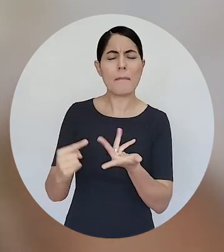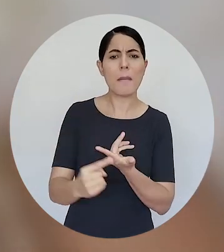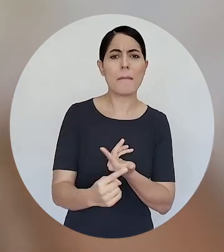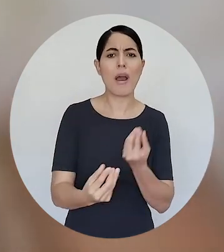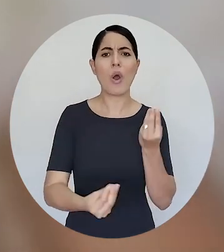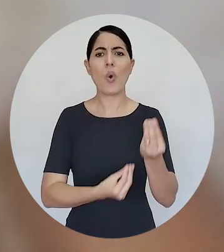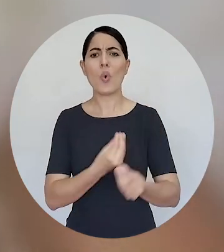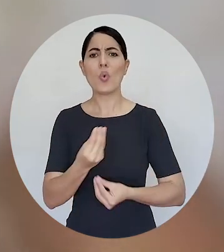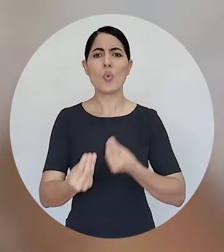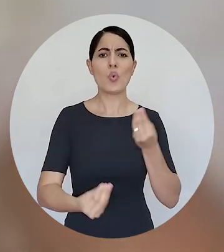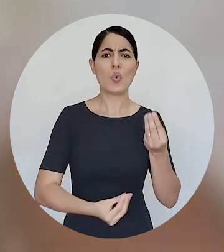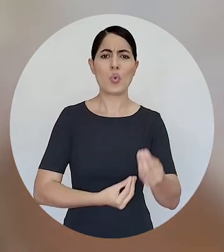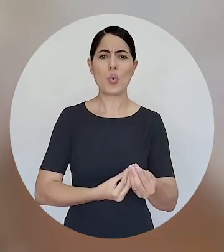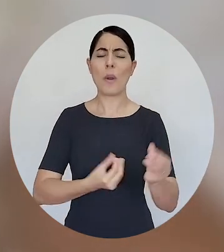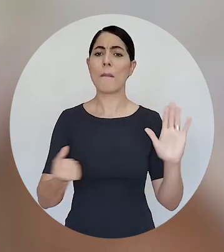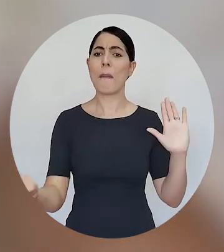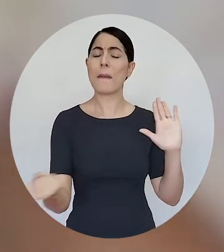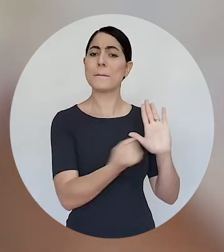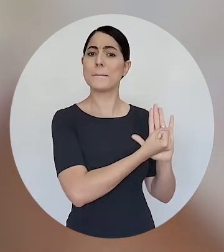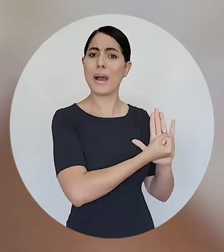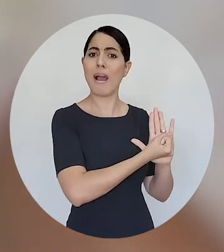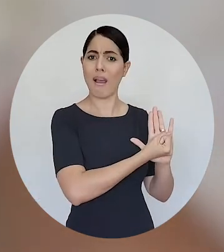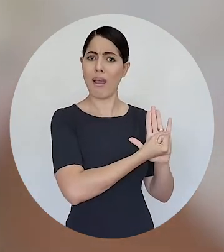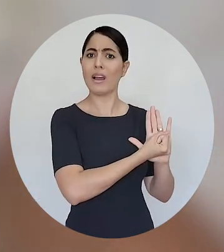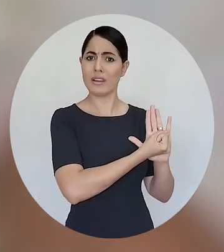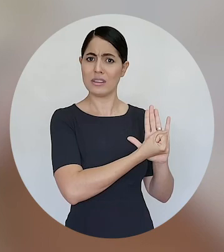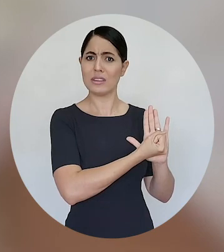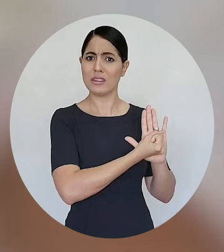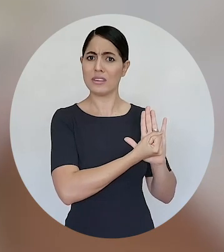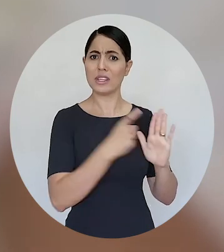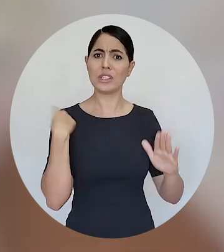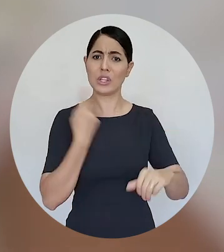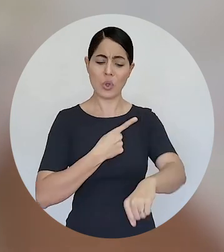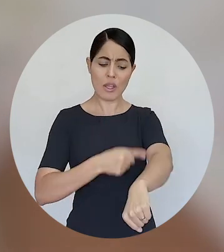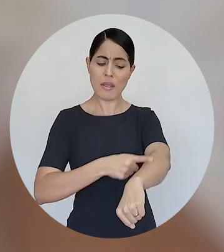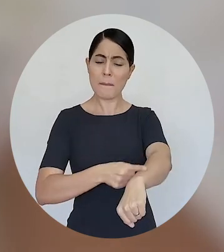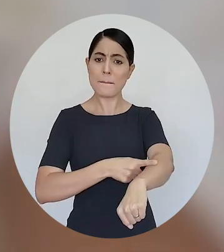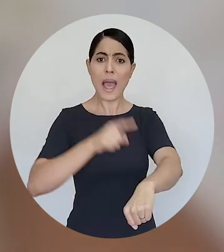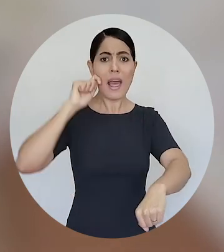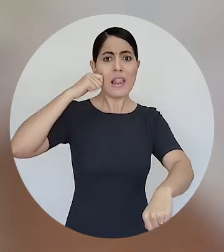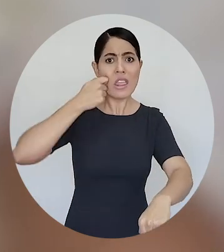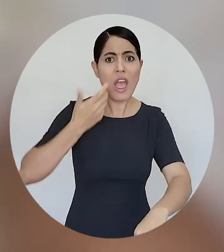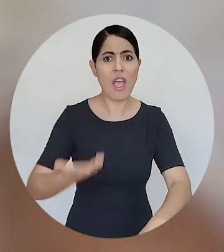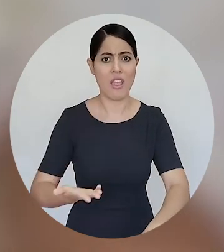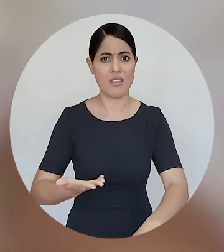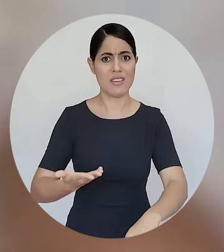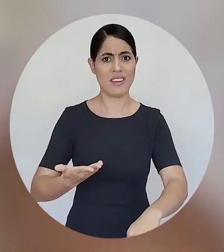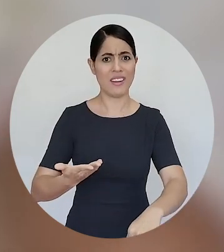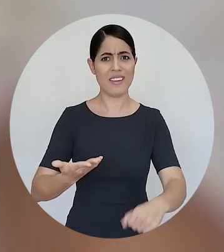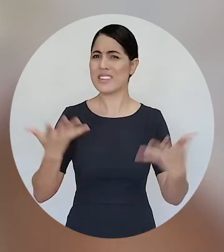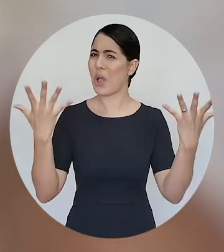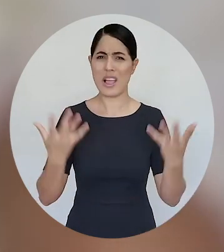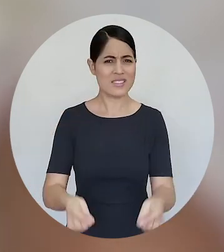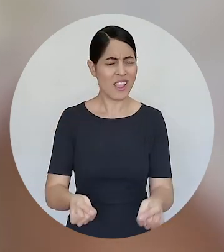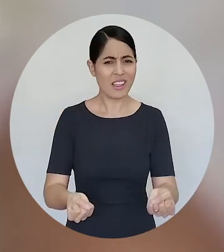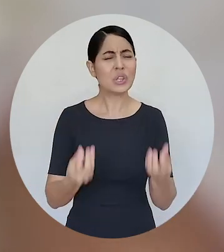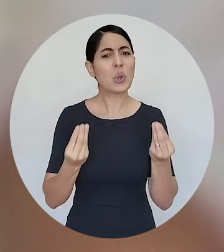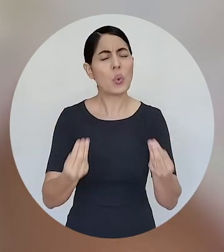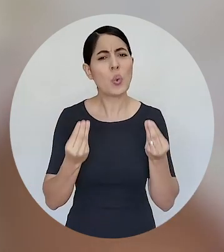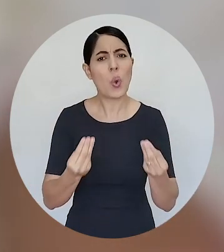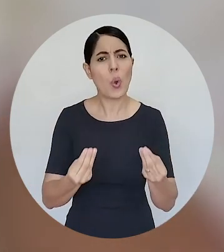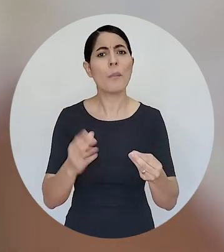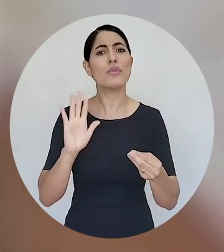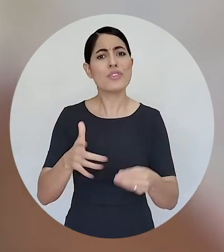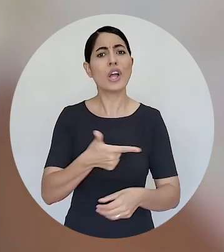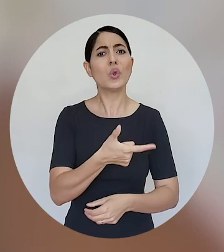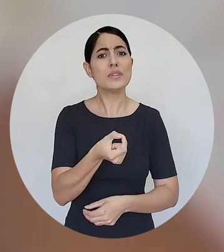esse estereótipo e essa marca que nós temos nos nossos corpos negros não são deveras